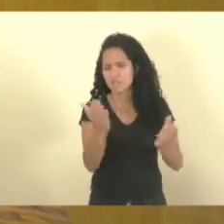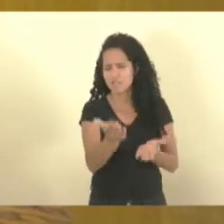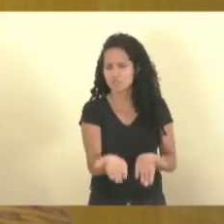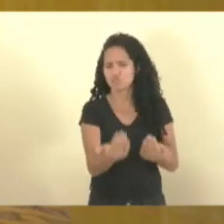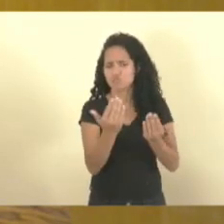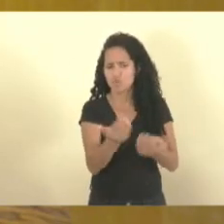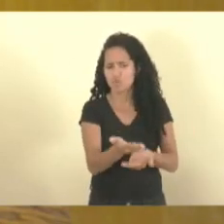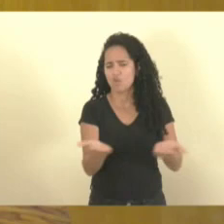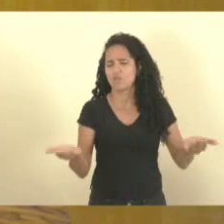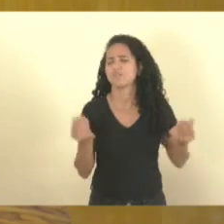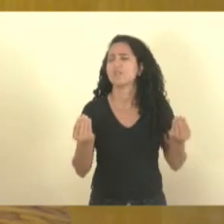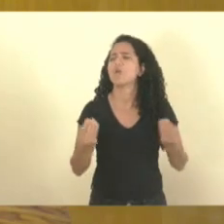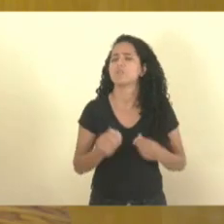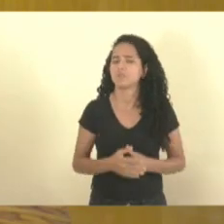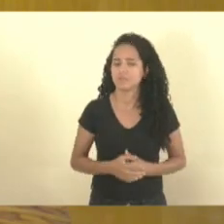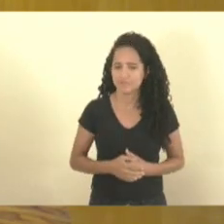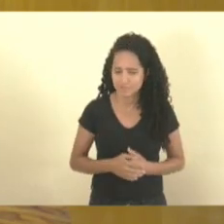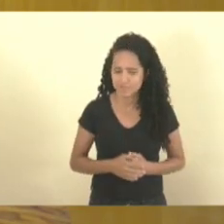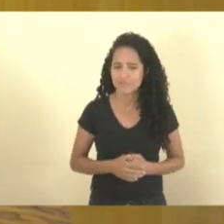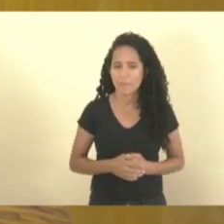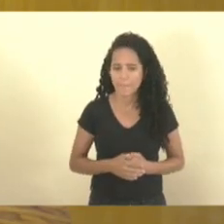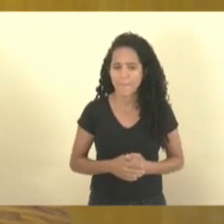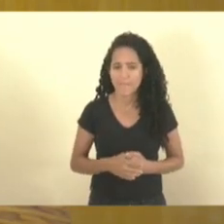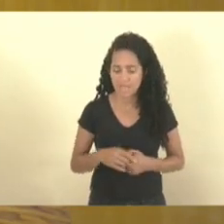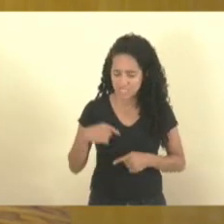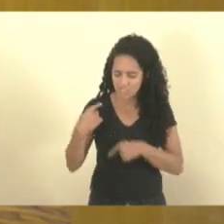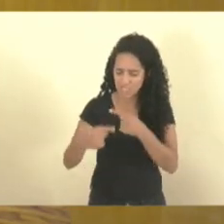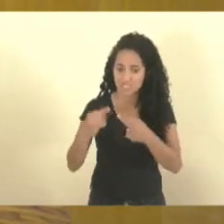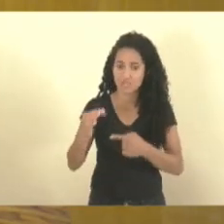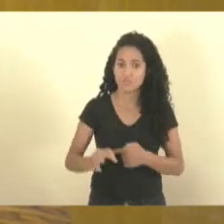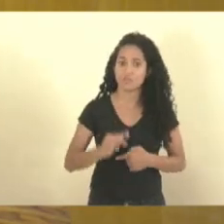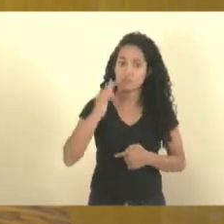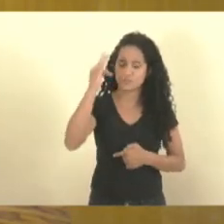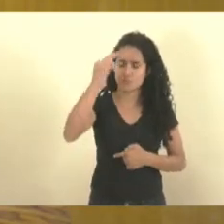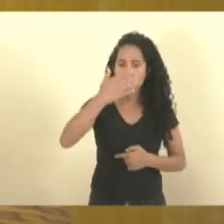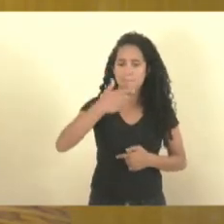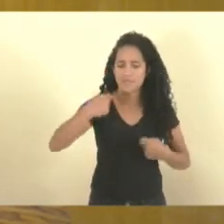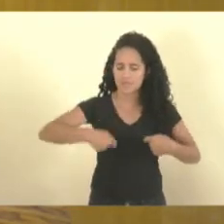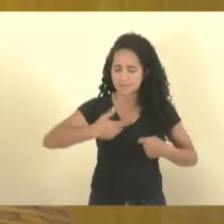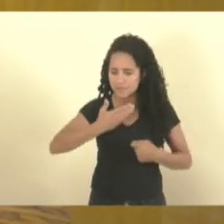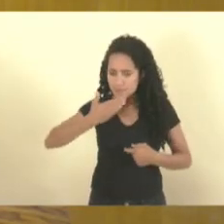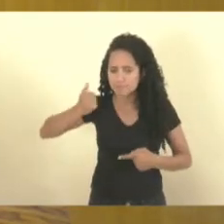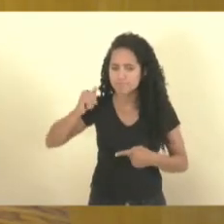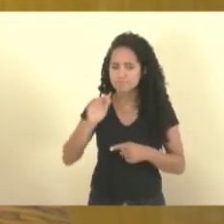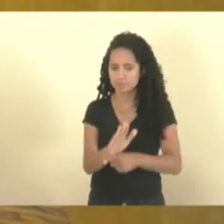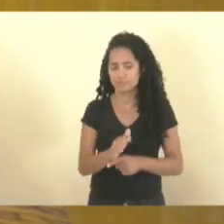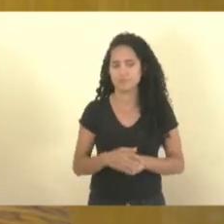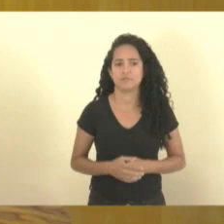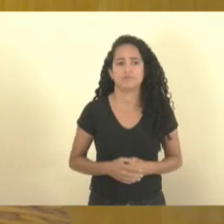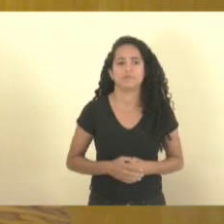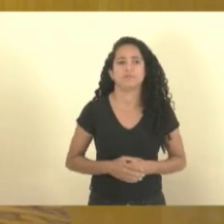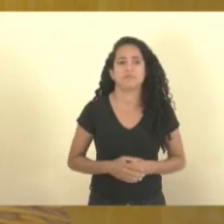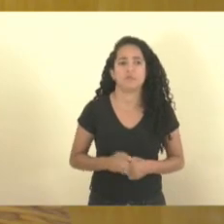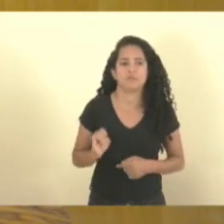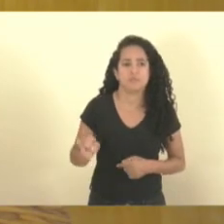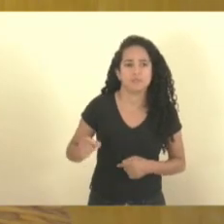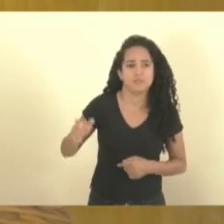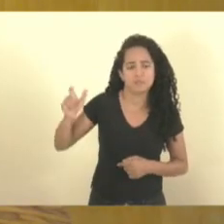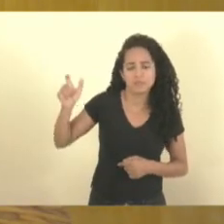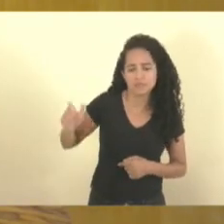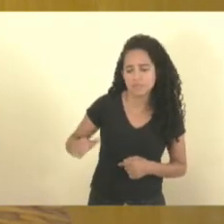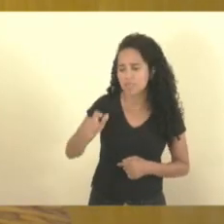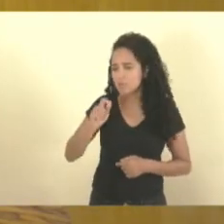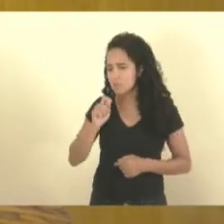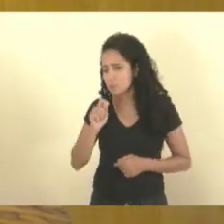É um desrespeito a esses jovens, essa geração do futuro. Agora, se tem juiz, se tem